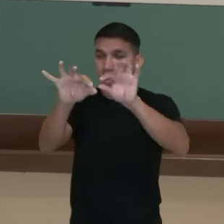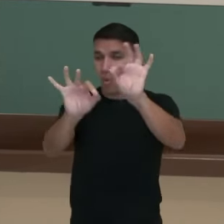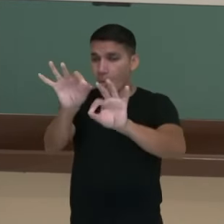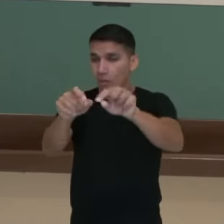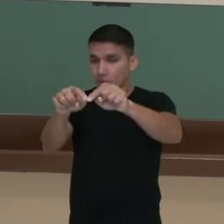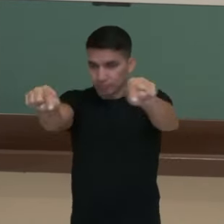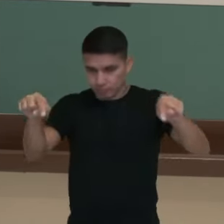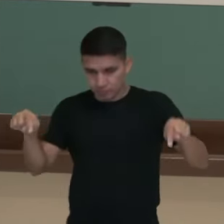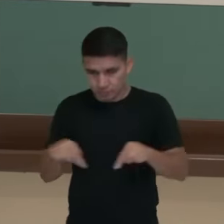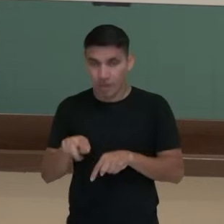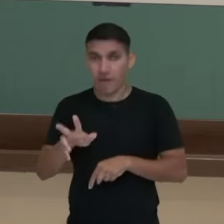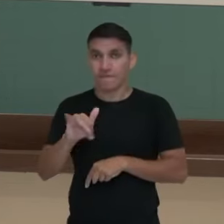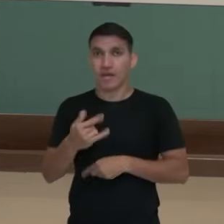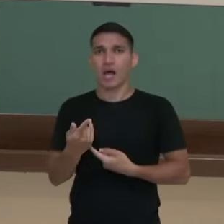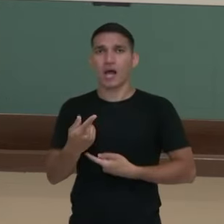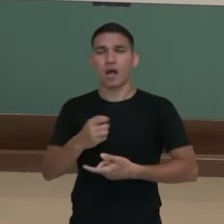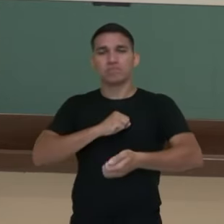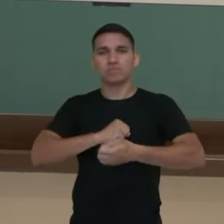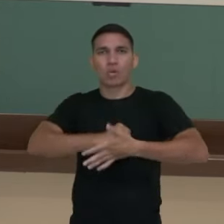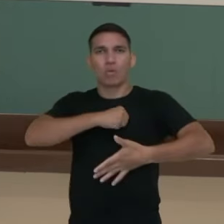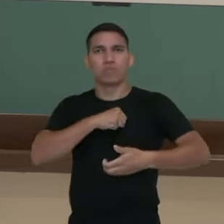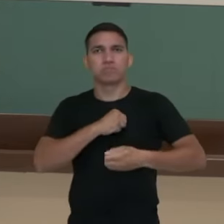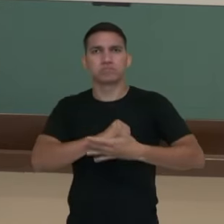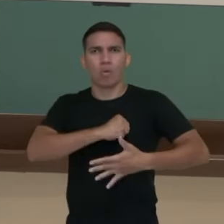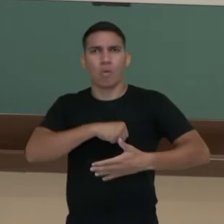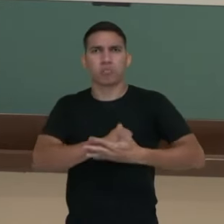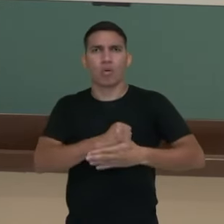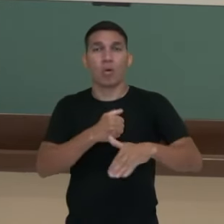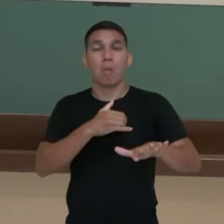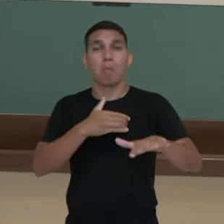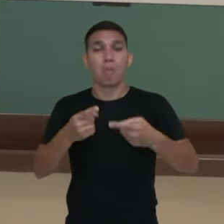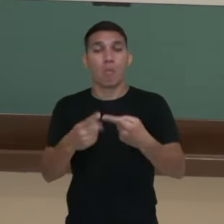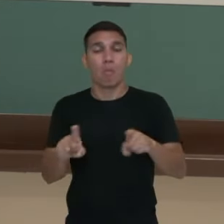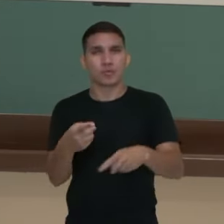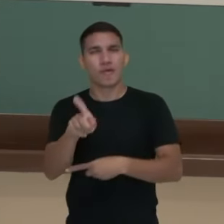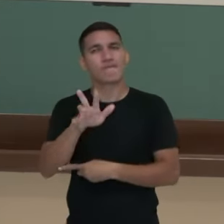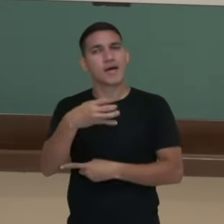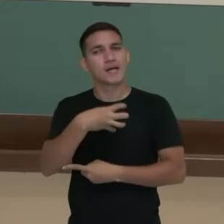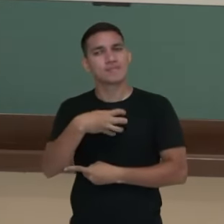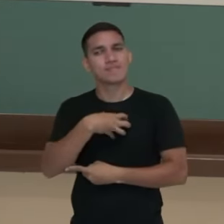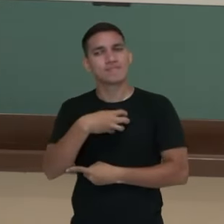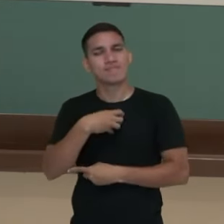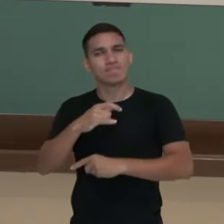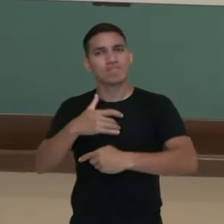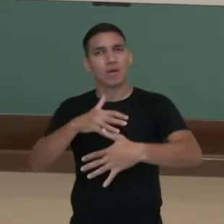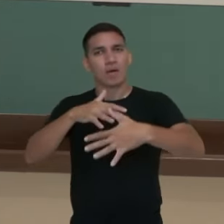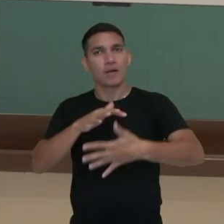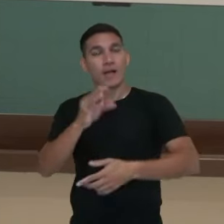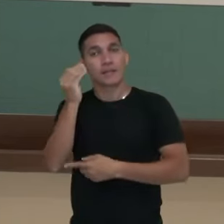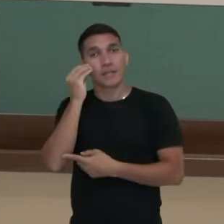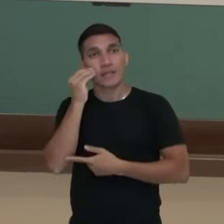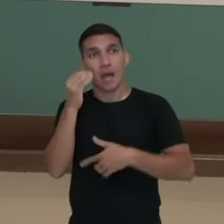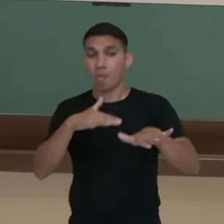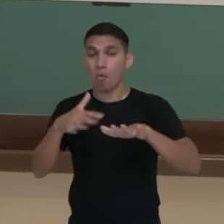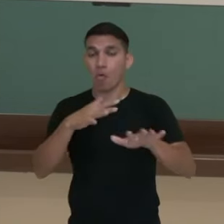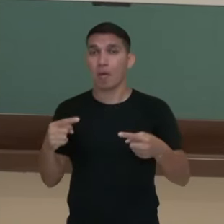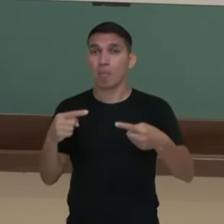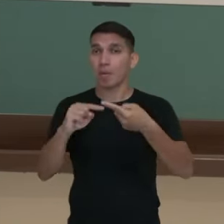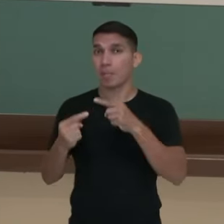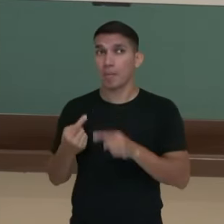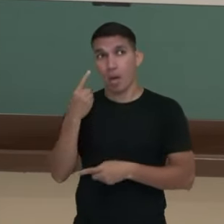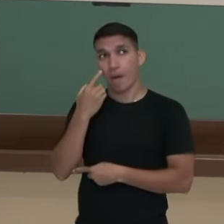vocês, vai colocar uma música e vocês vão tentar se movimentar, variando um pouquinho a direção. Olha que diferentes direções